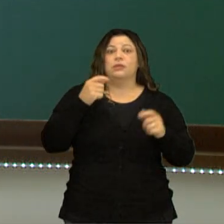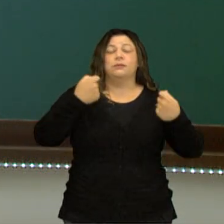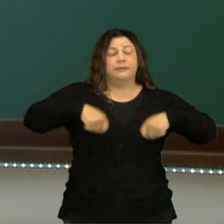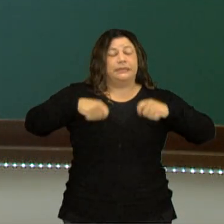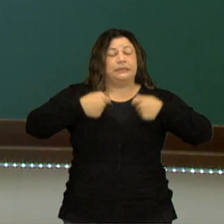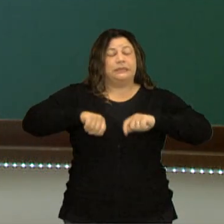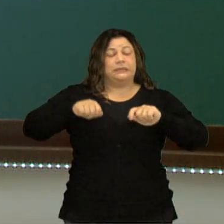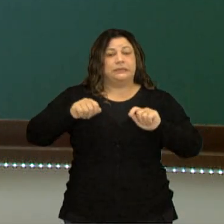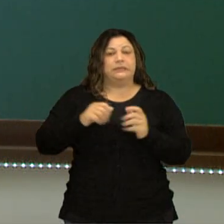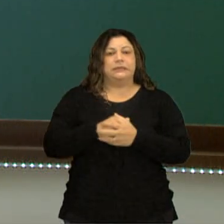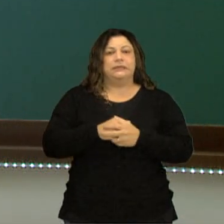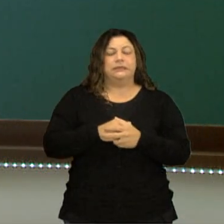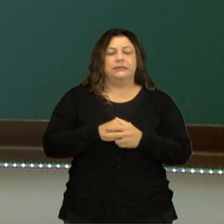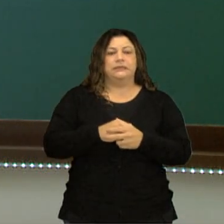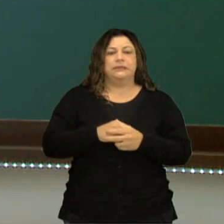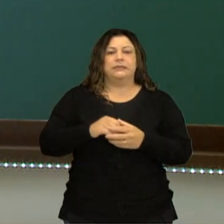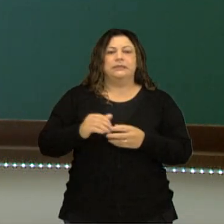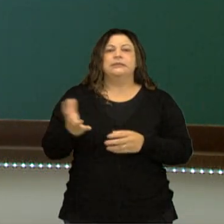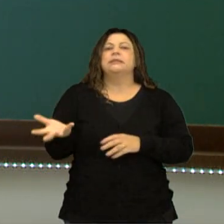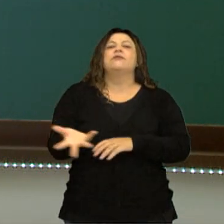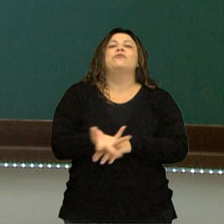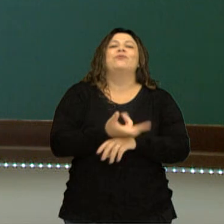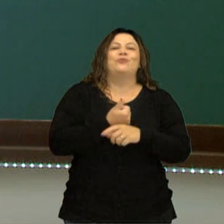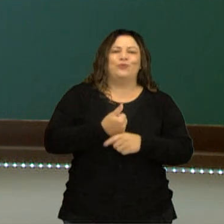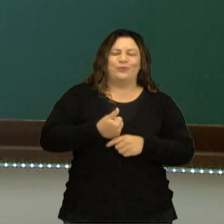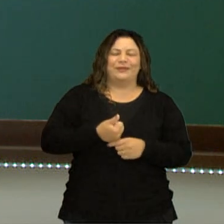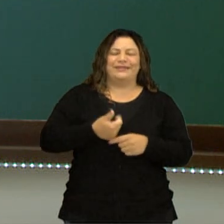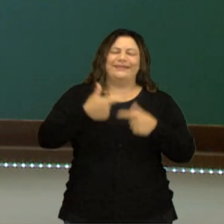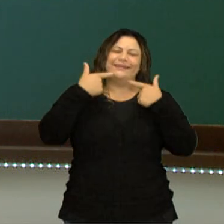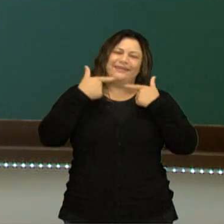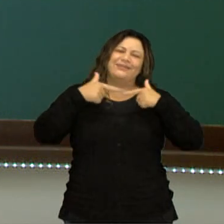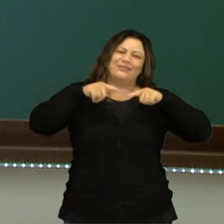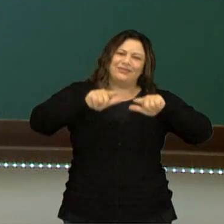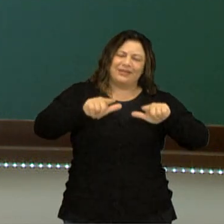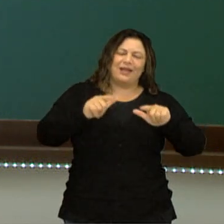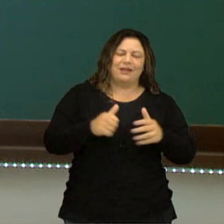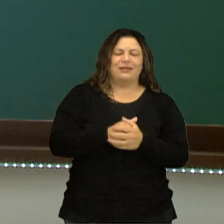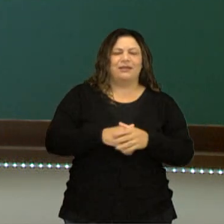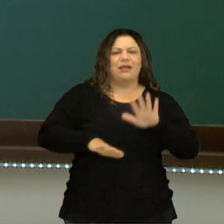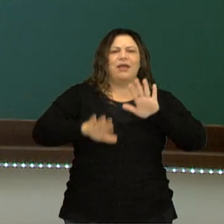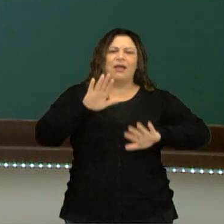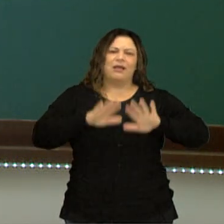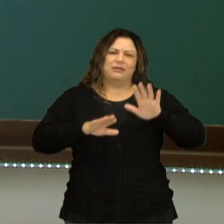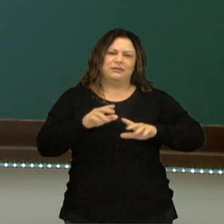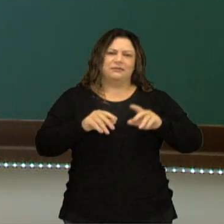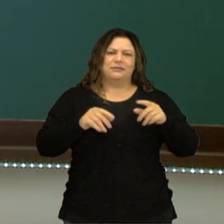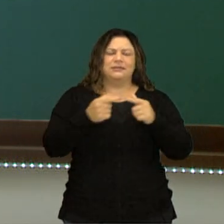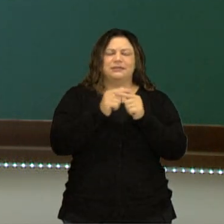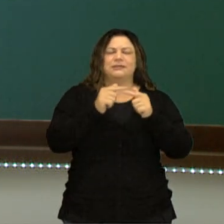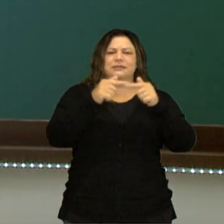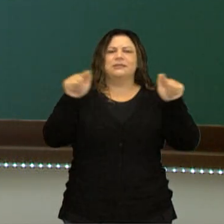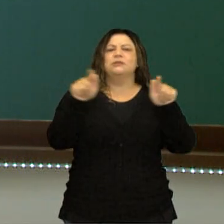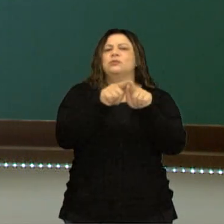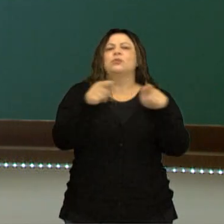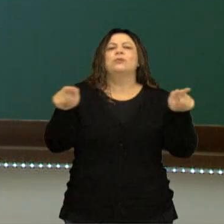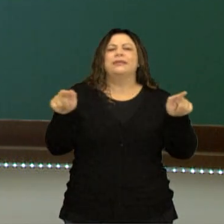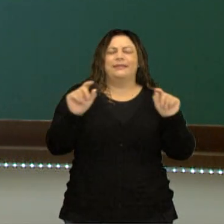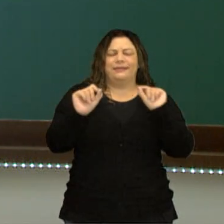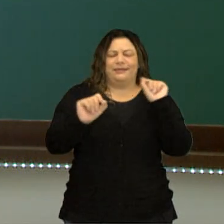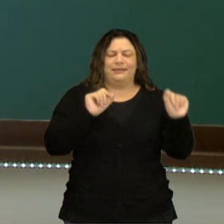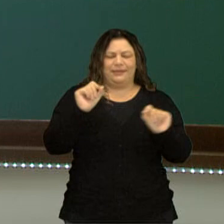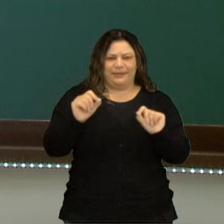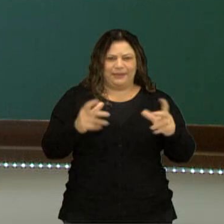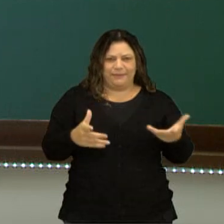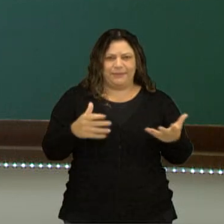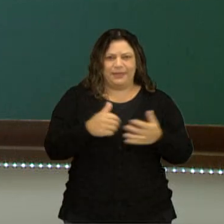da língua. Ele muitas vezes pode desprezar alguma regra gramatical utilizando a licença poética, sim,